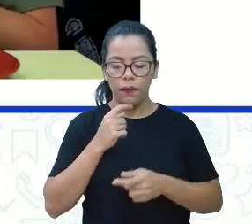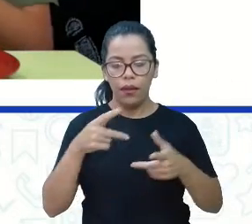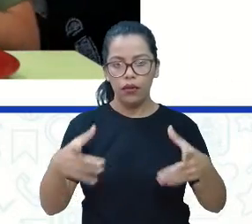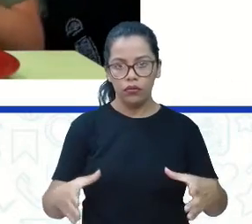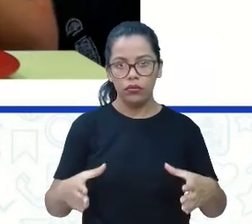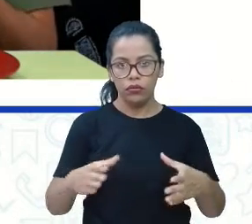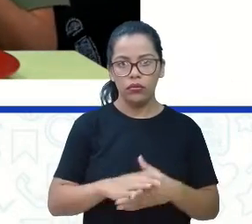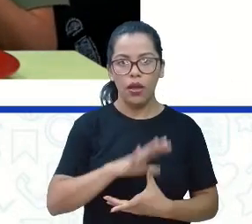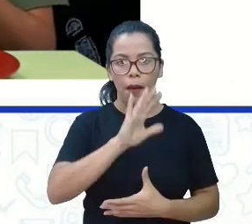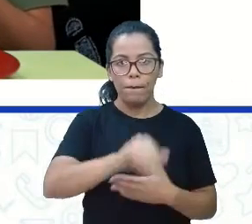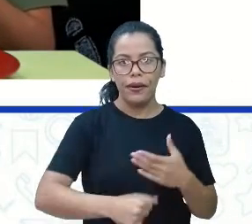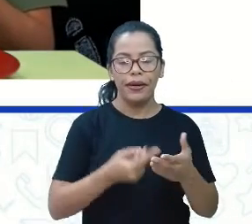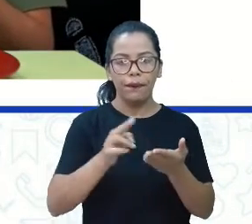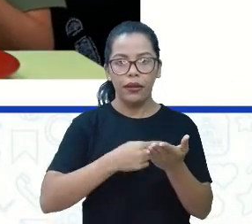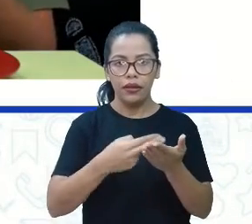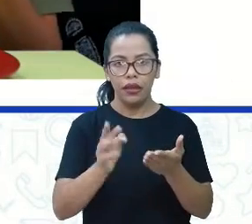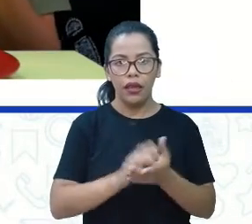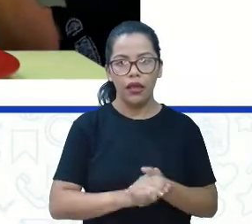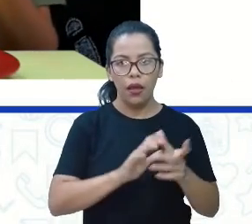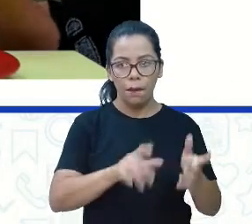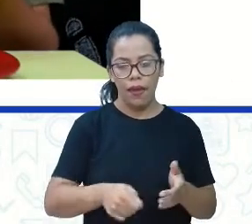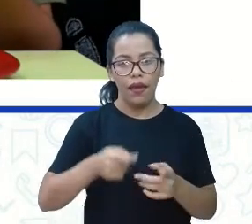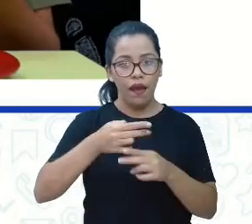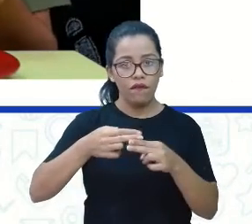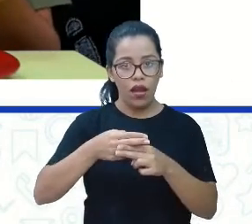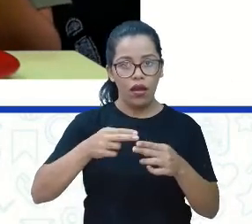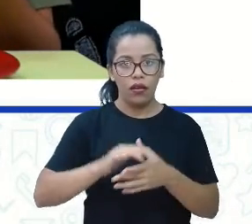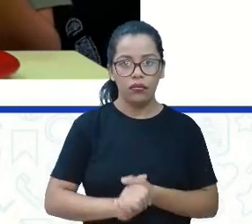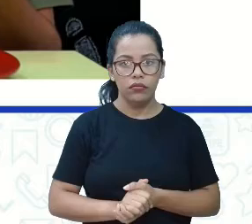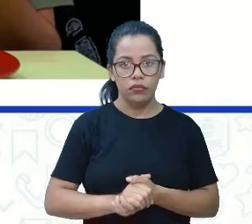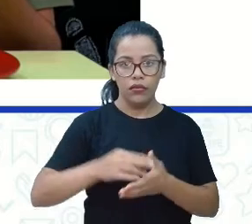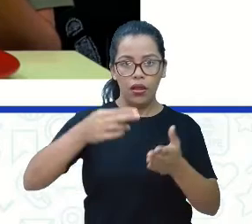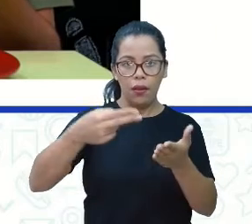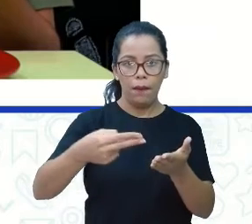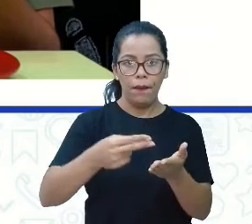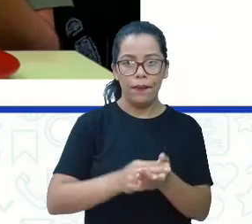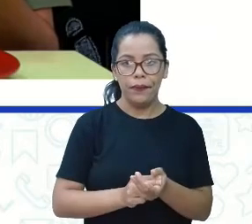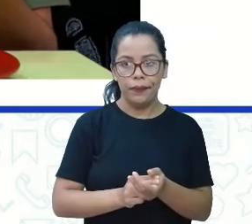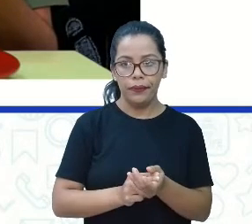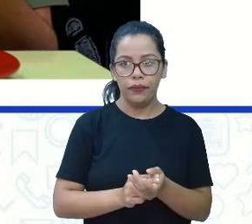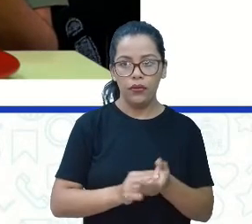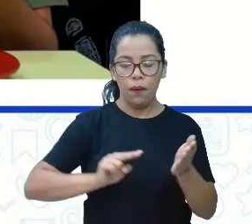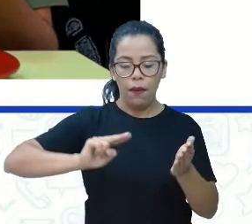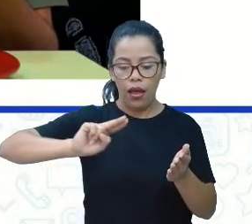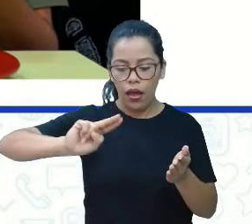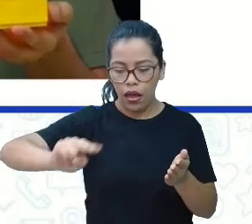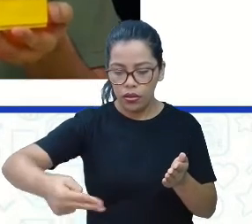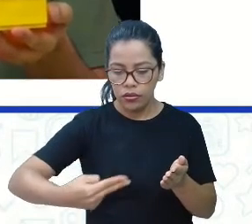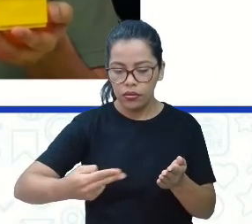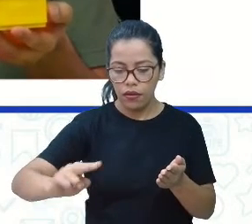manteiga. Pegue a faca. Passe a faca pegando um pouco de manteiga.